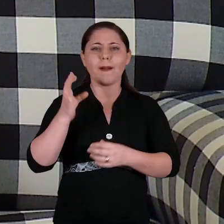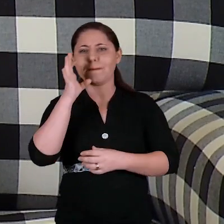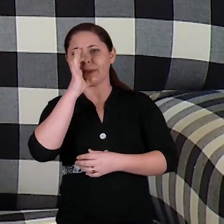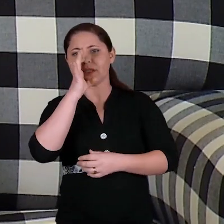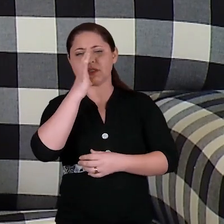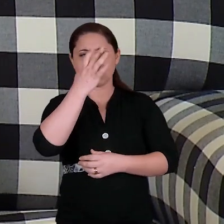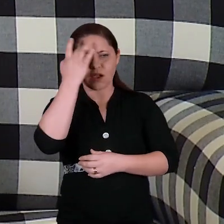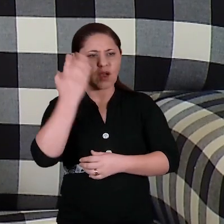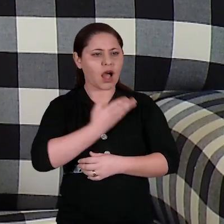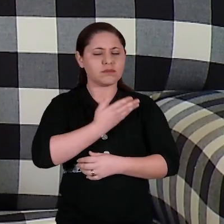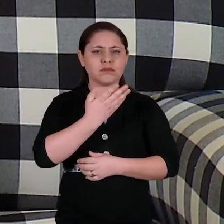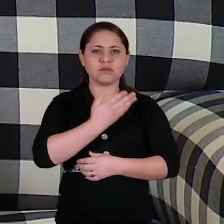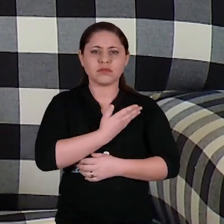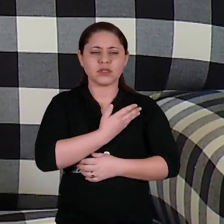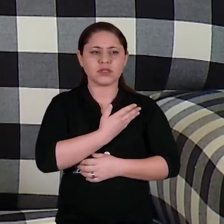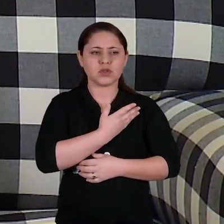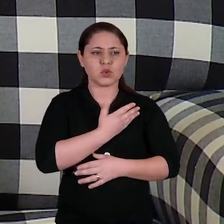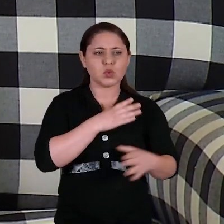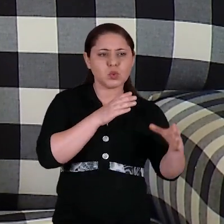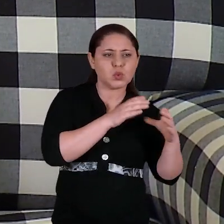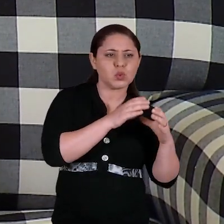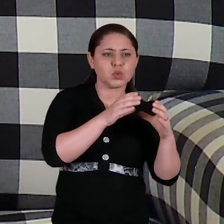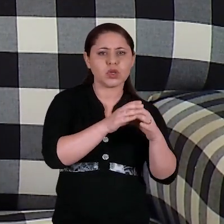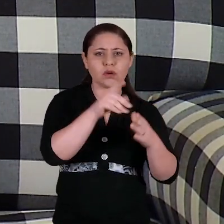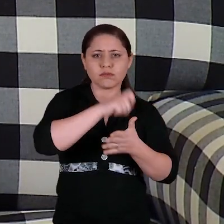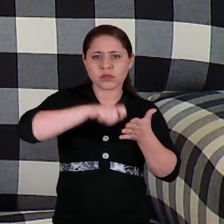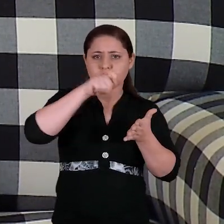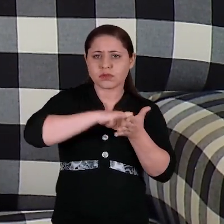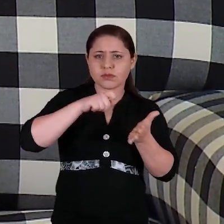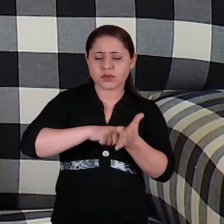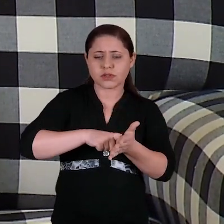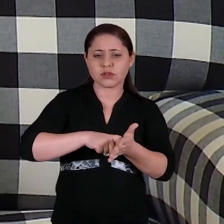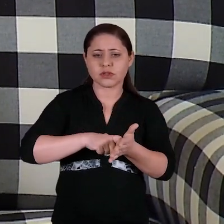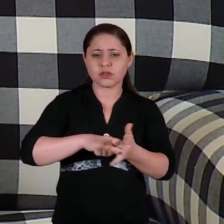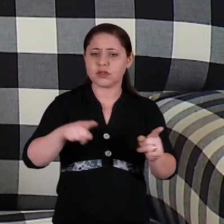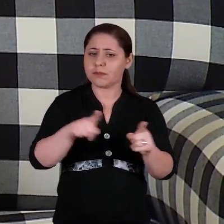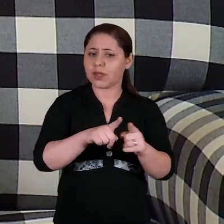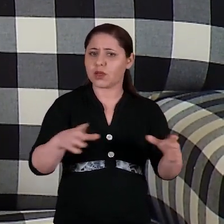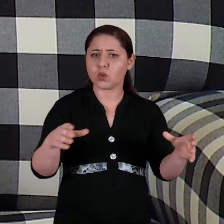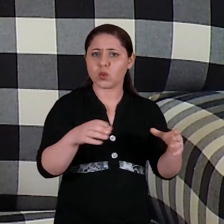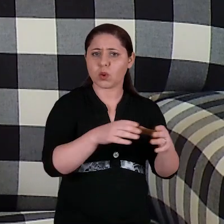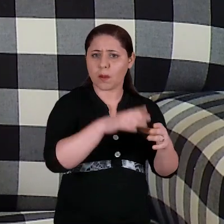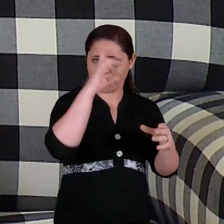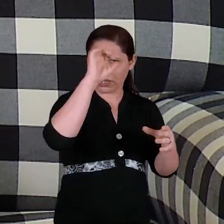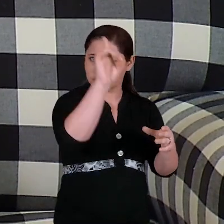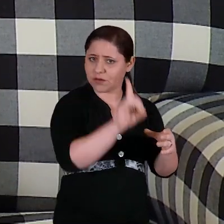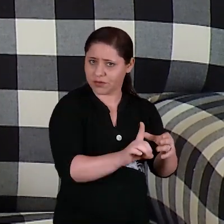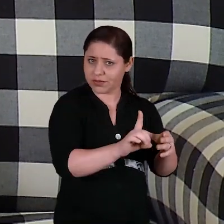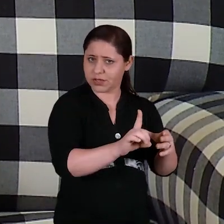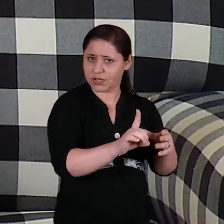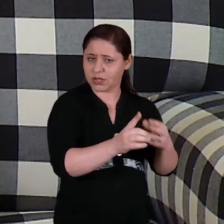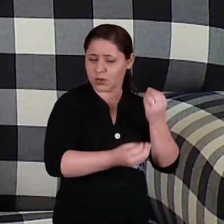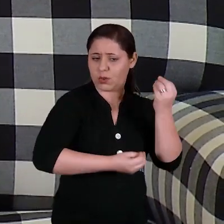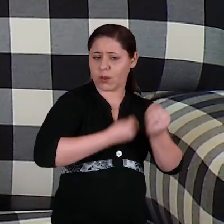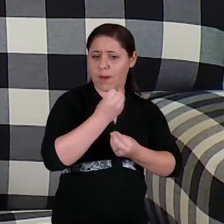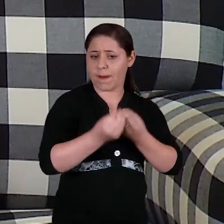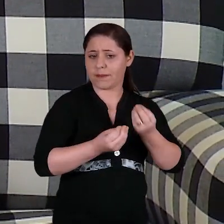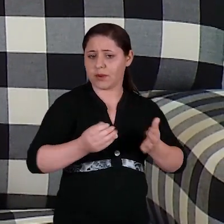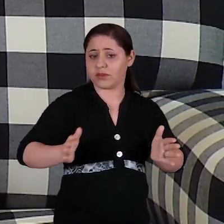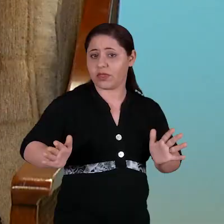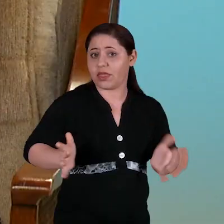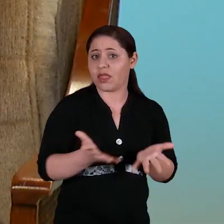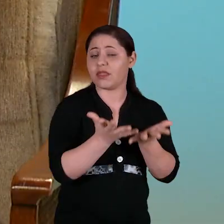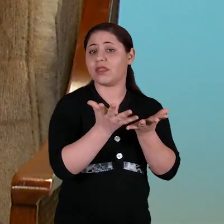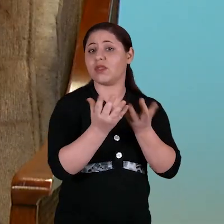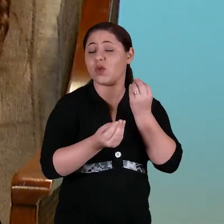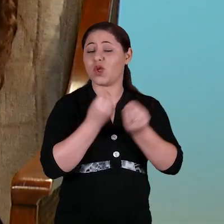os colegas em relação às matérias que você produz também sobre esse público com deficiência? O que devolve autoestima para